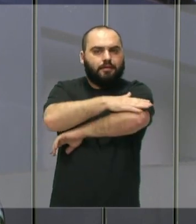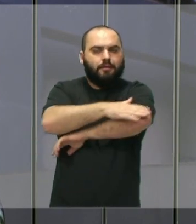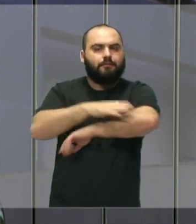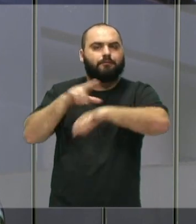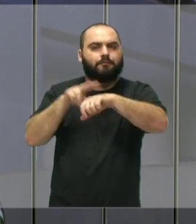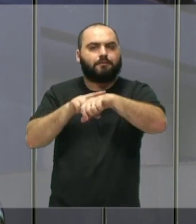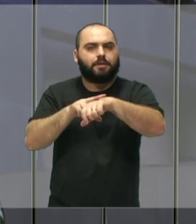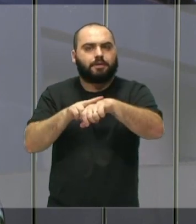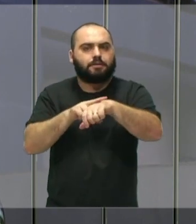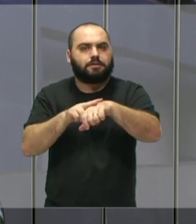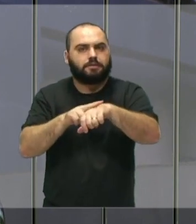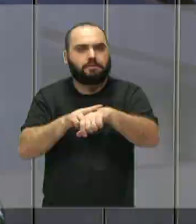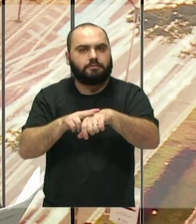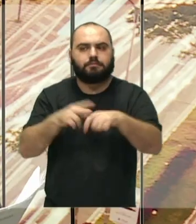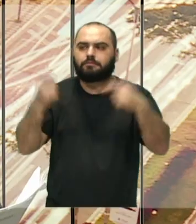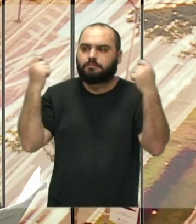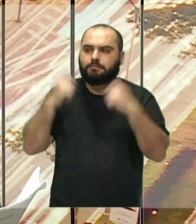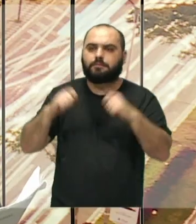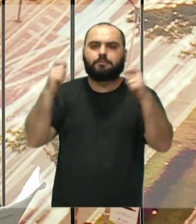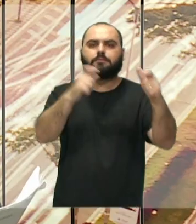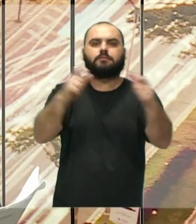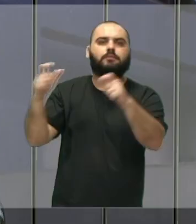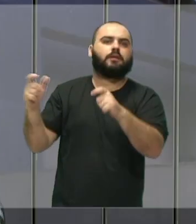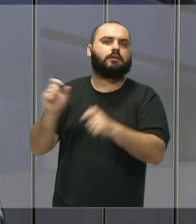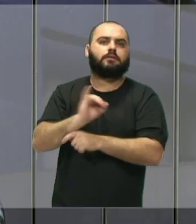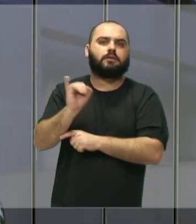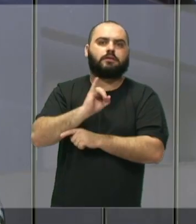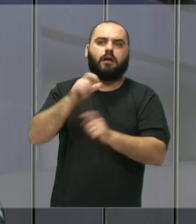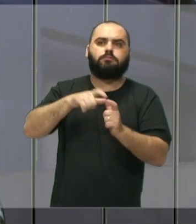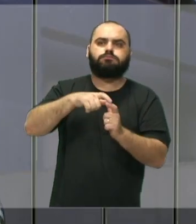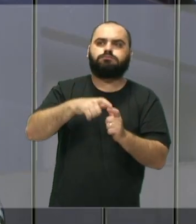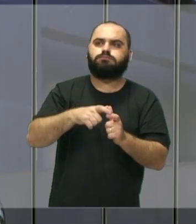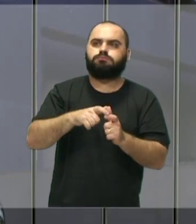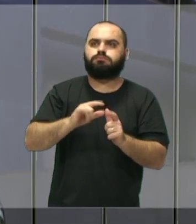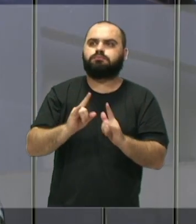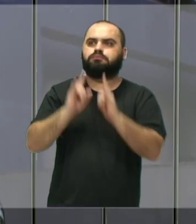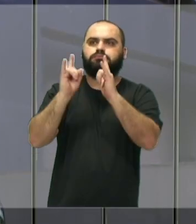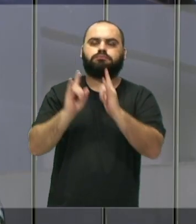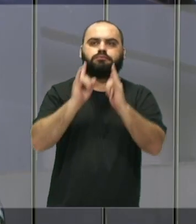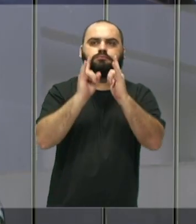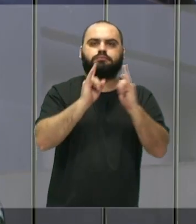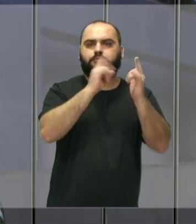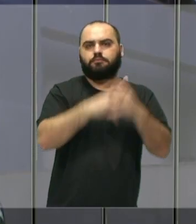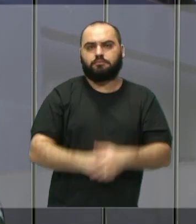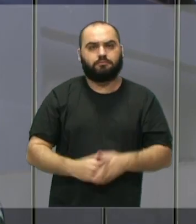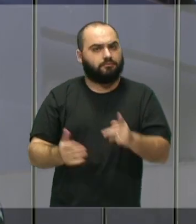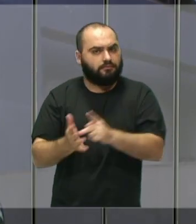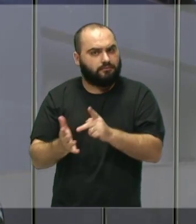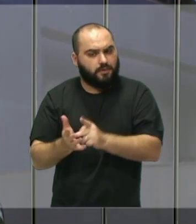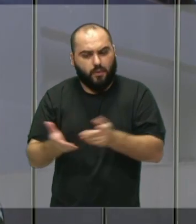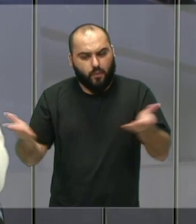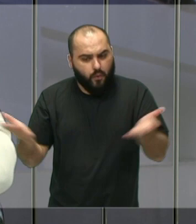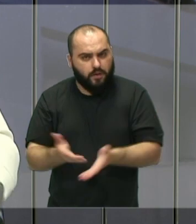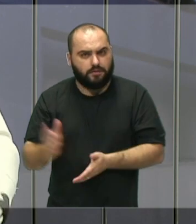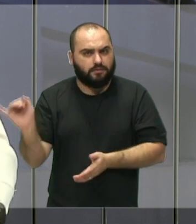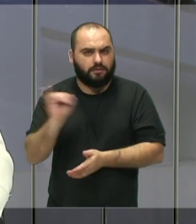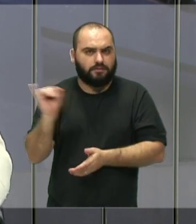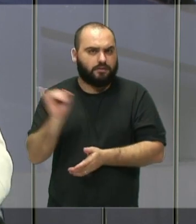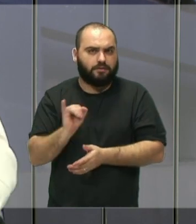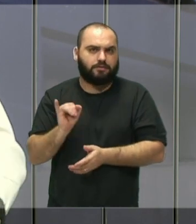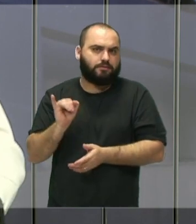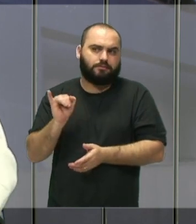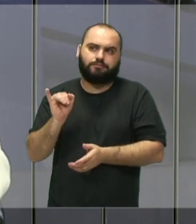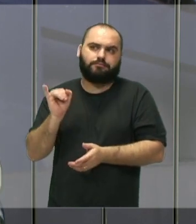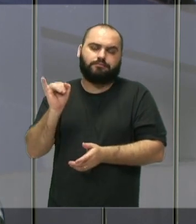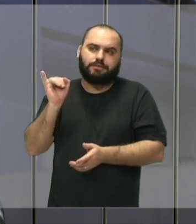porque Itajaí precisaria de respiradouros, porque Itajaí cresceria demais. E dito e feito, né? Hoje Itajaí é uma cidade muito cinza